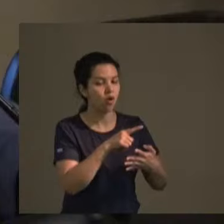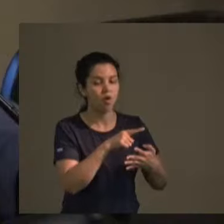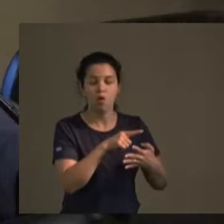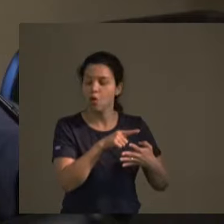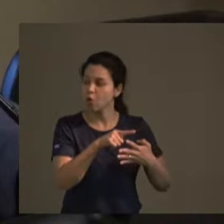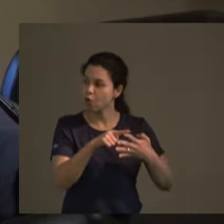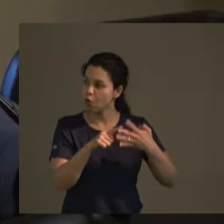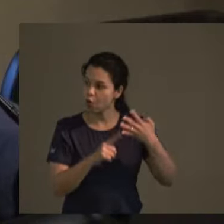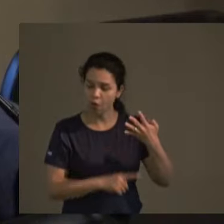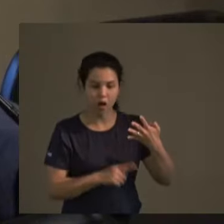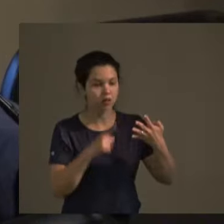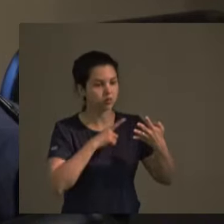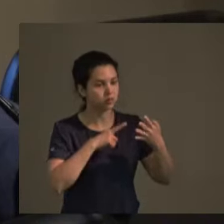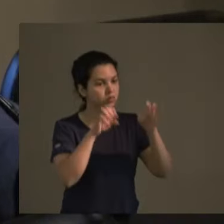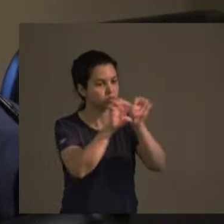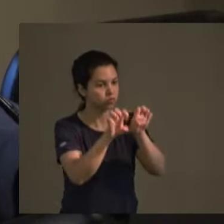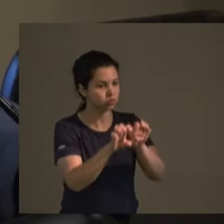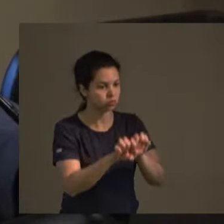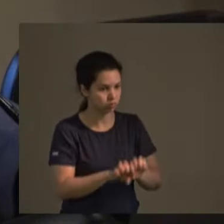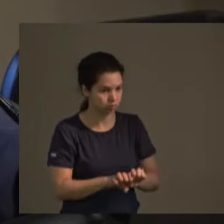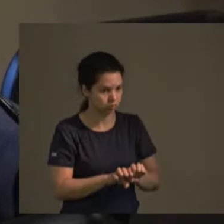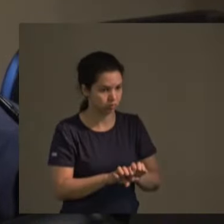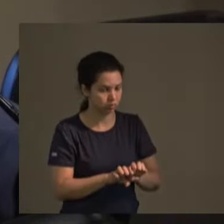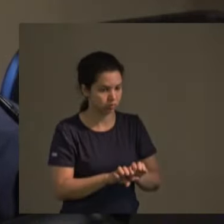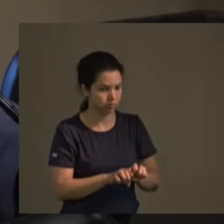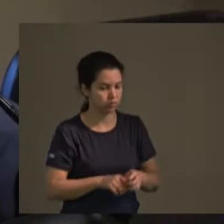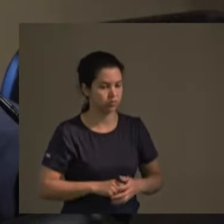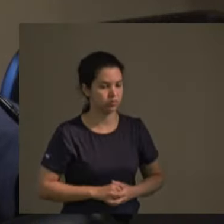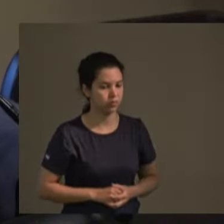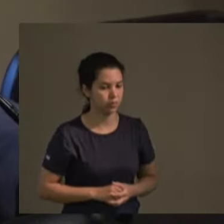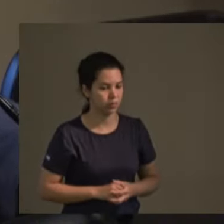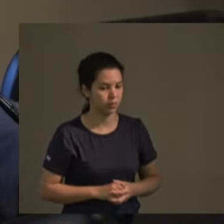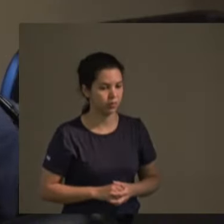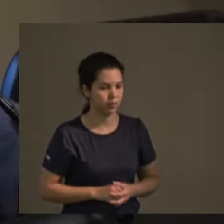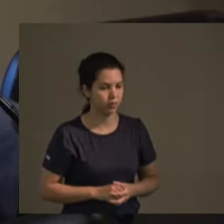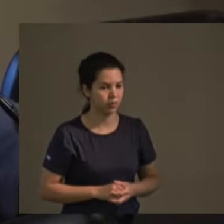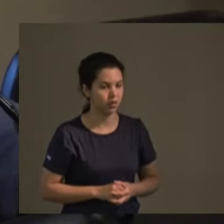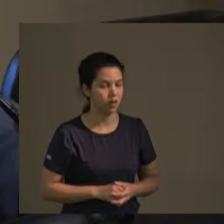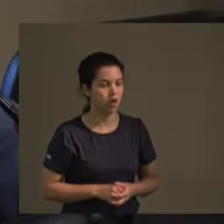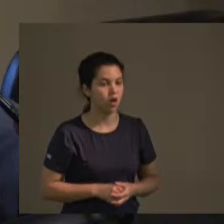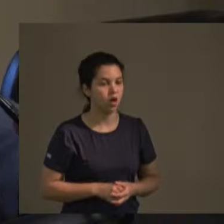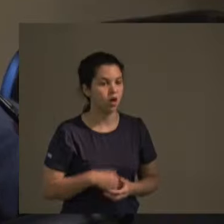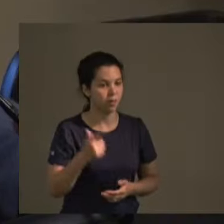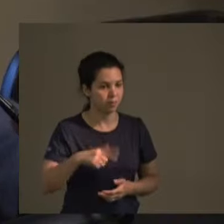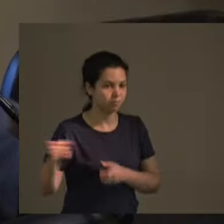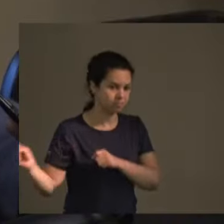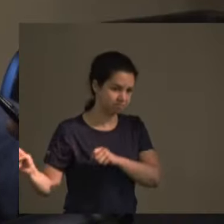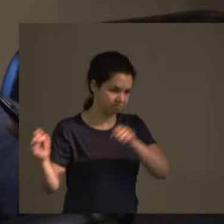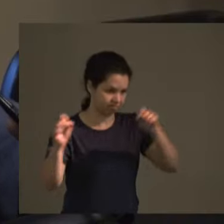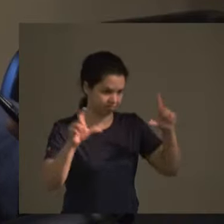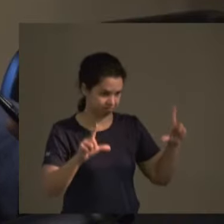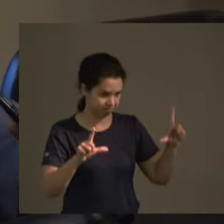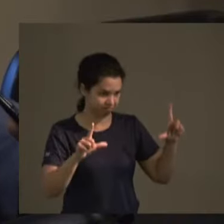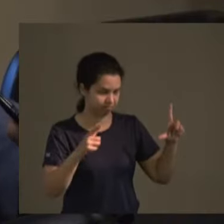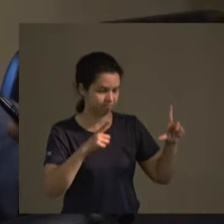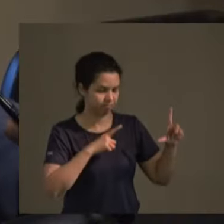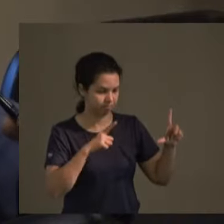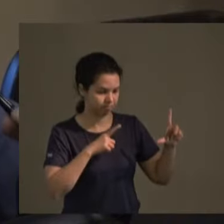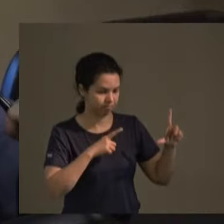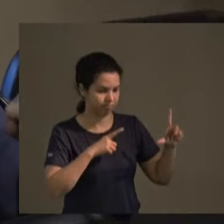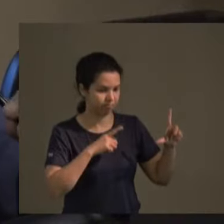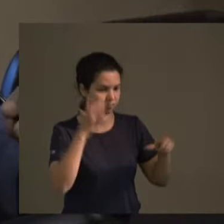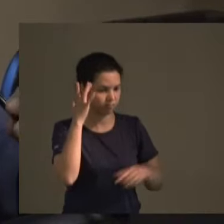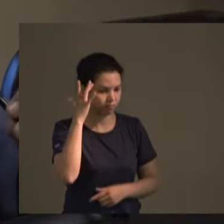Agora, vamos ter aqui uma acho que é a próxima lâmina, aí, a próxima apresentação, é apenas